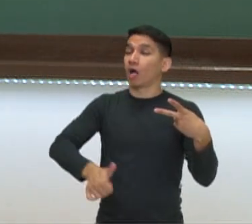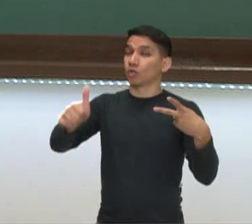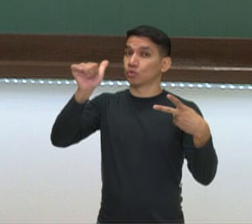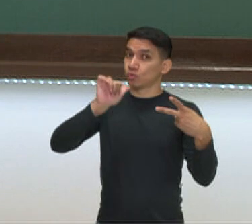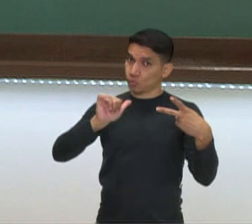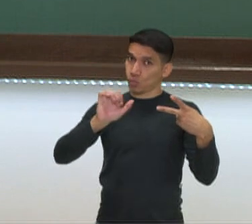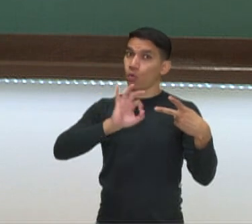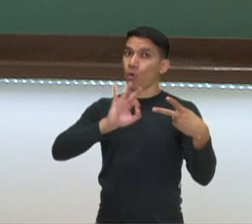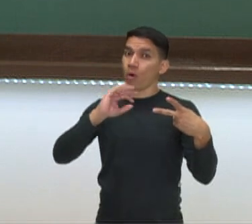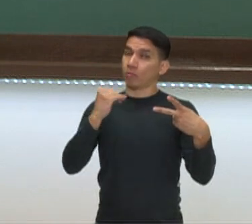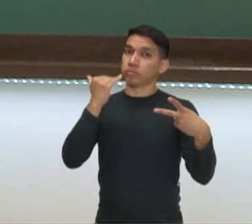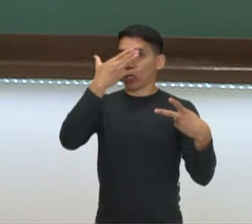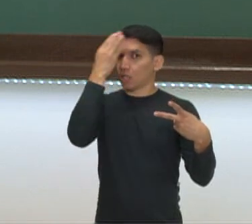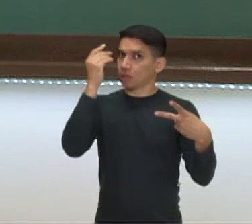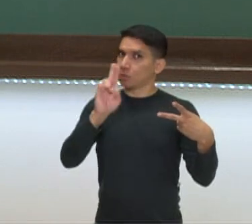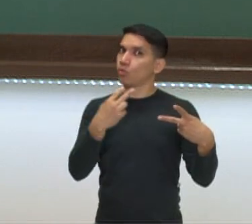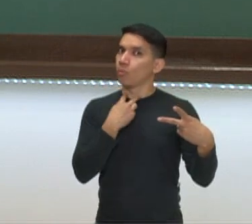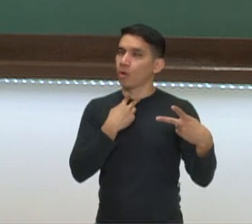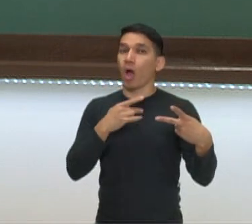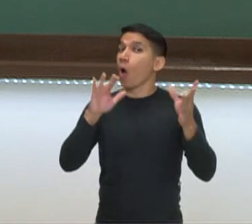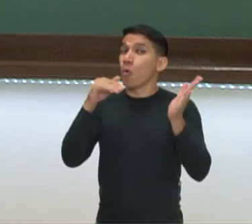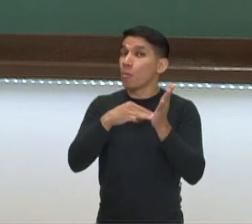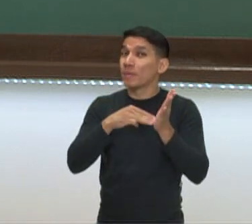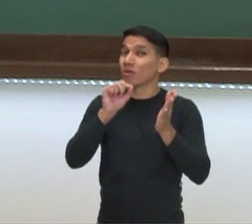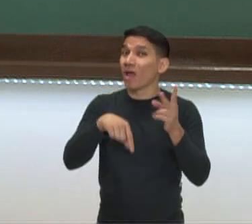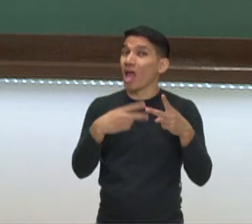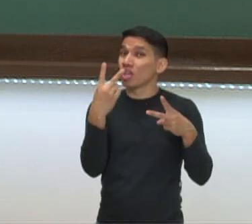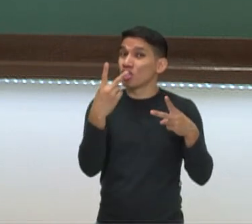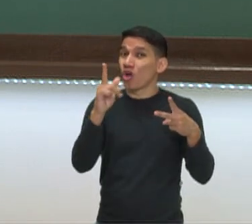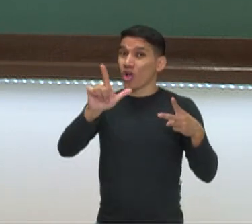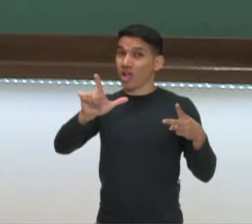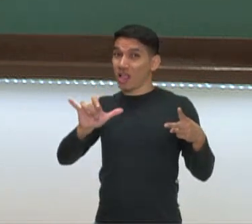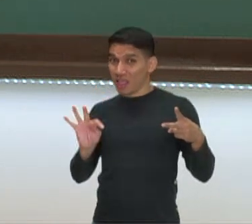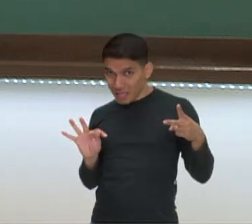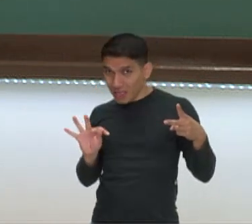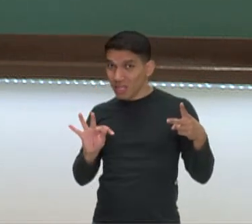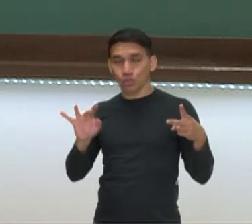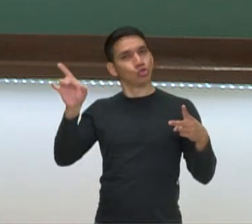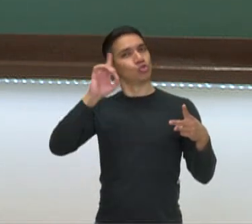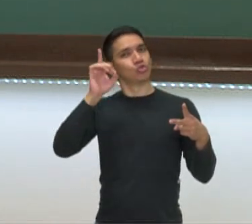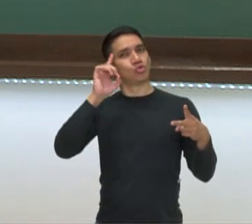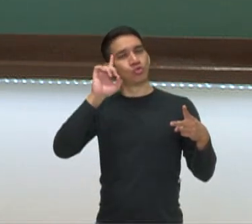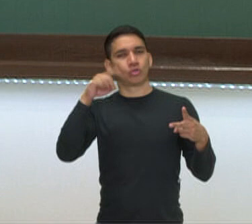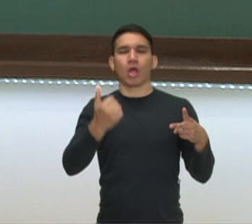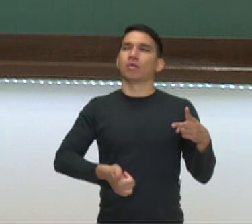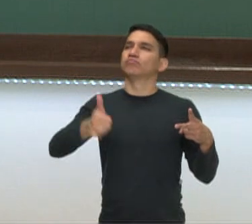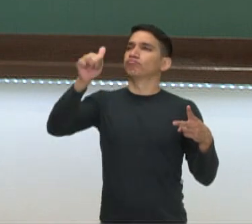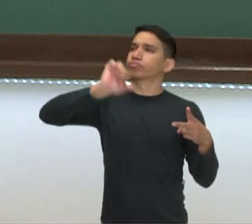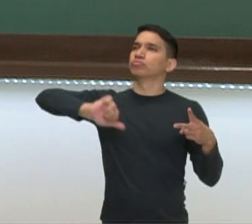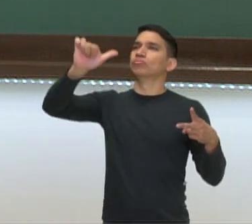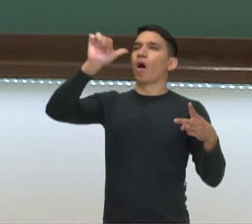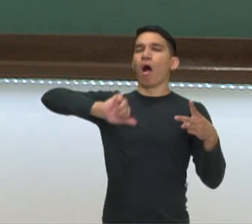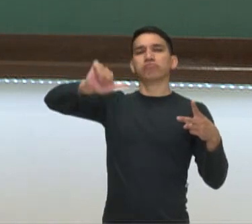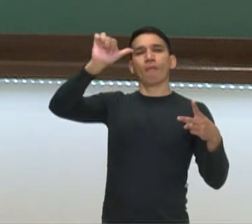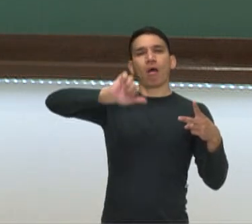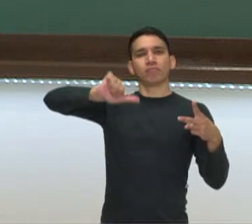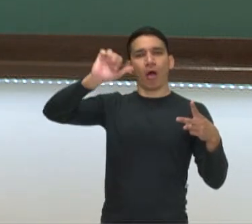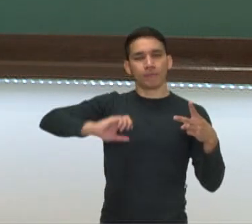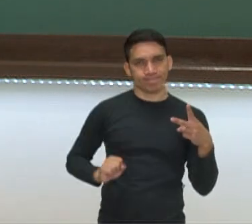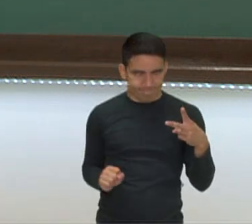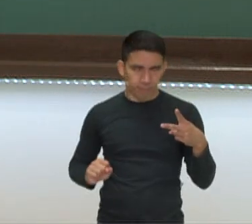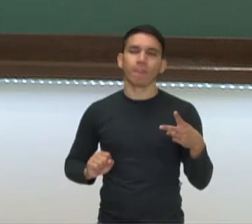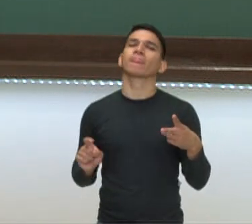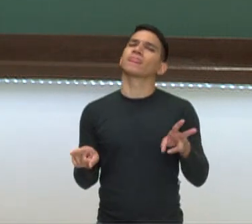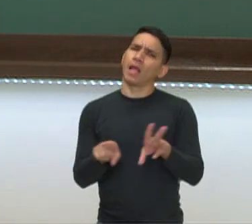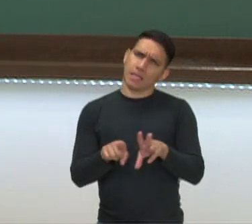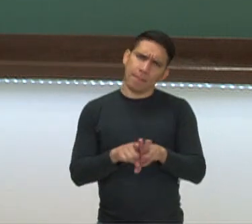o ideal, né, é que o mínimo sejam 2 litros de água por dia que a gente consuma, tá? E claro,